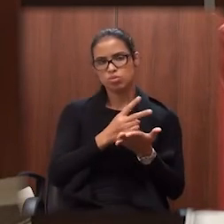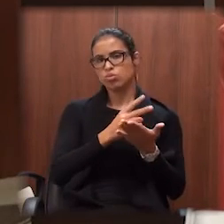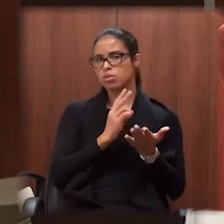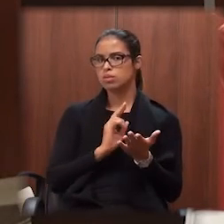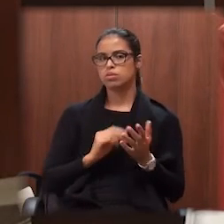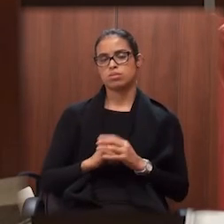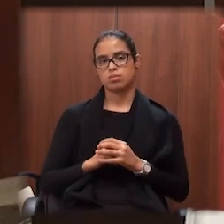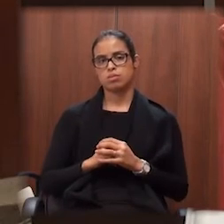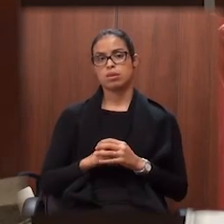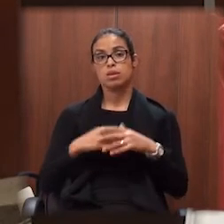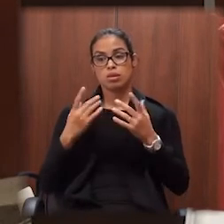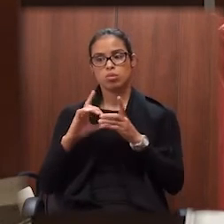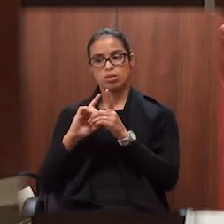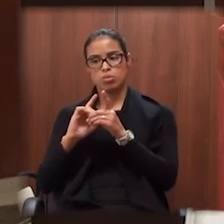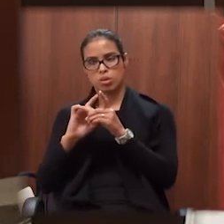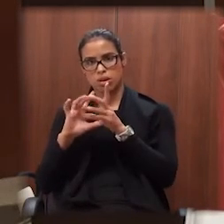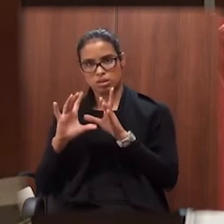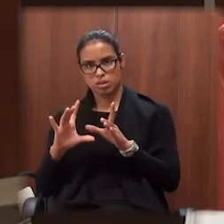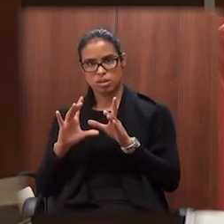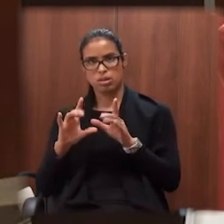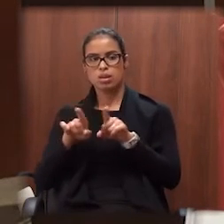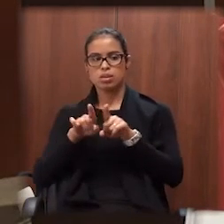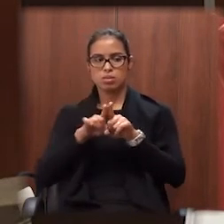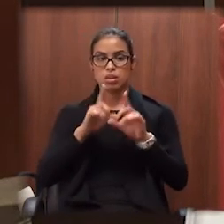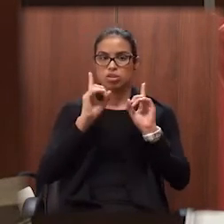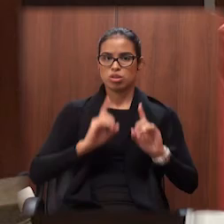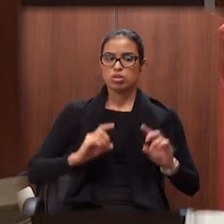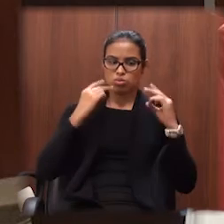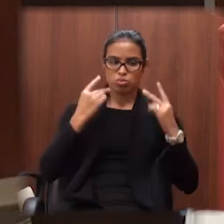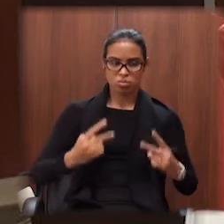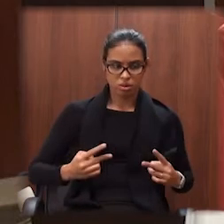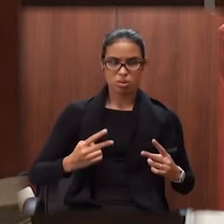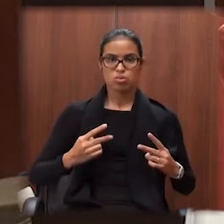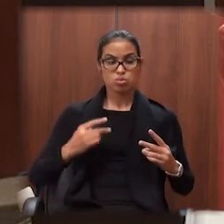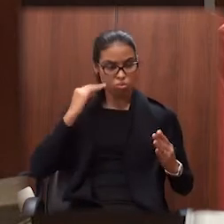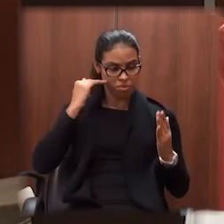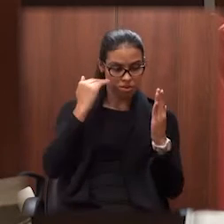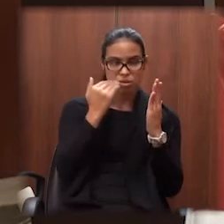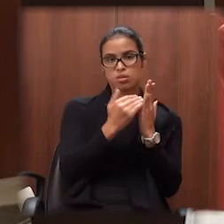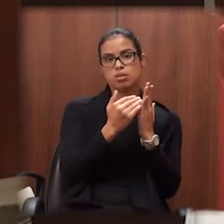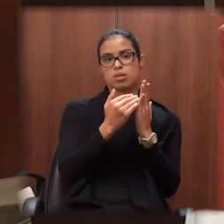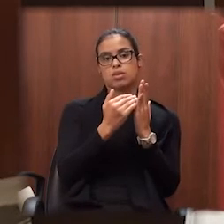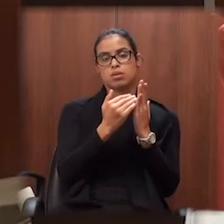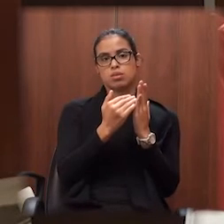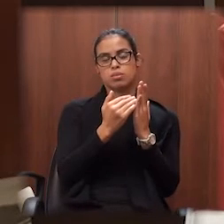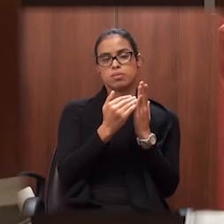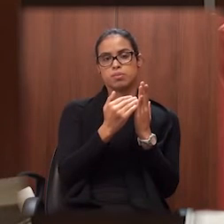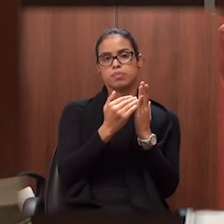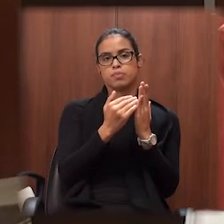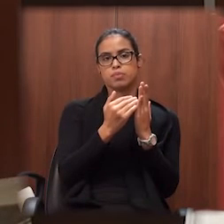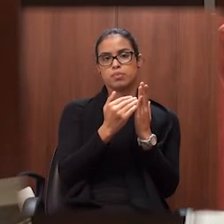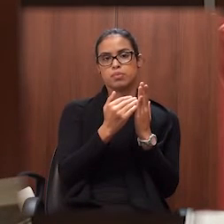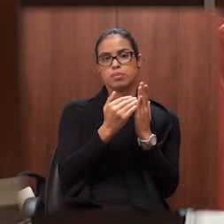reforçar e consolidar a democracia e, portanto, direitos humanos e educação e direitos